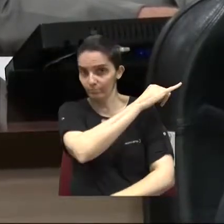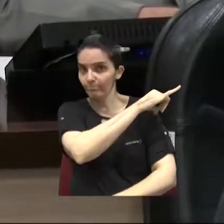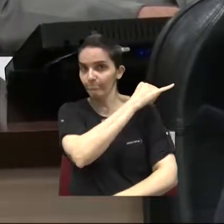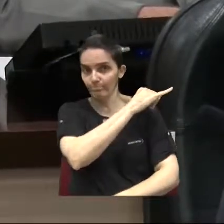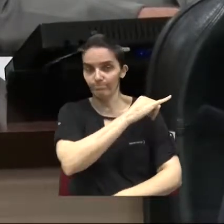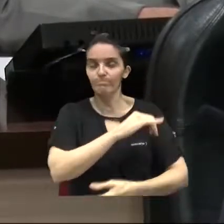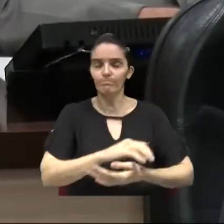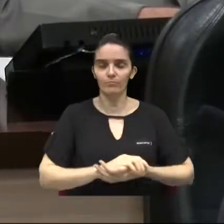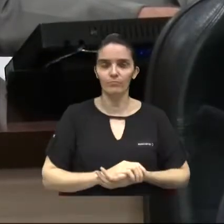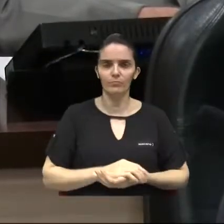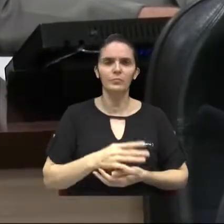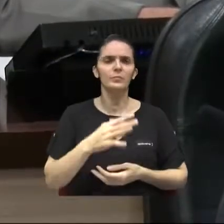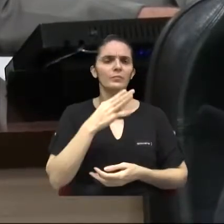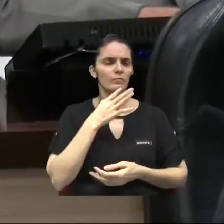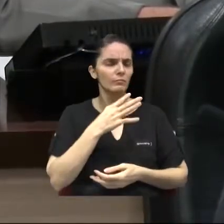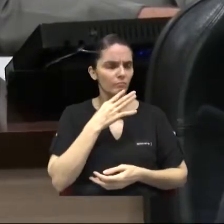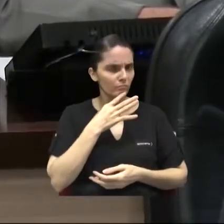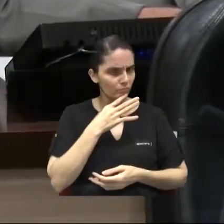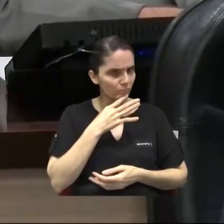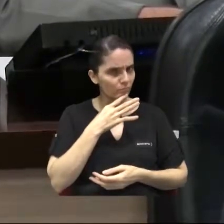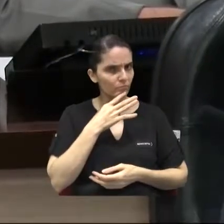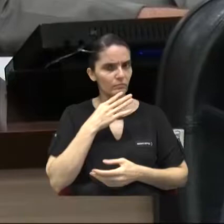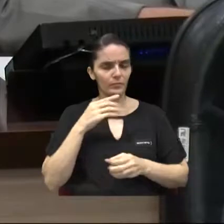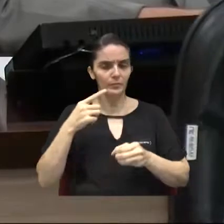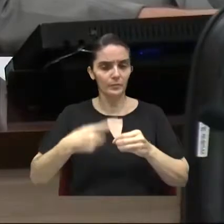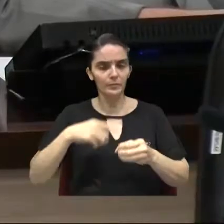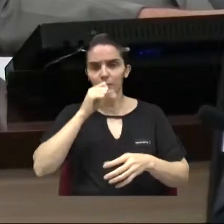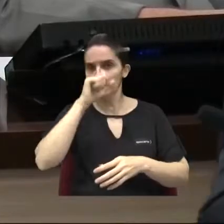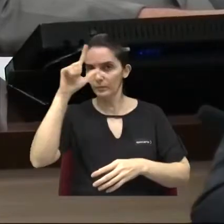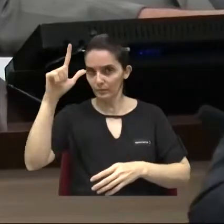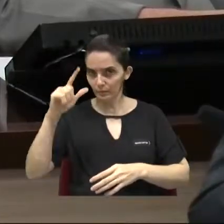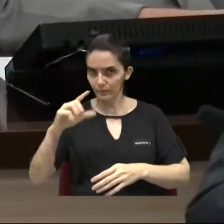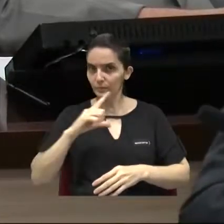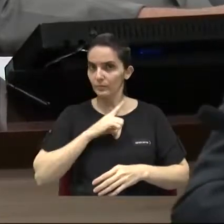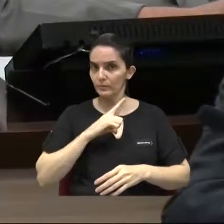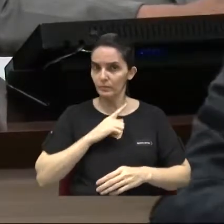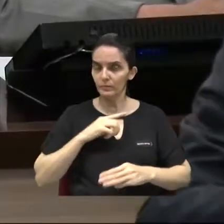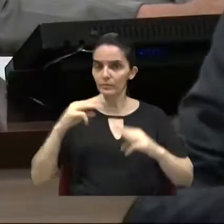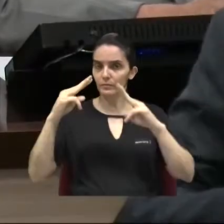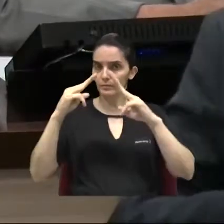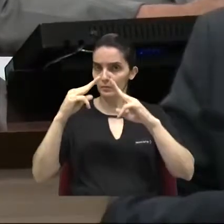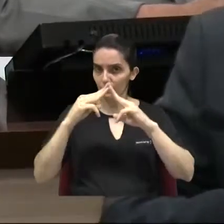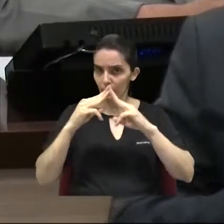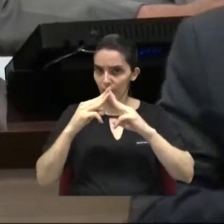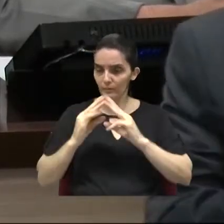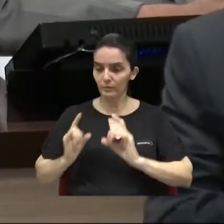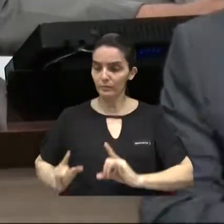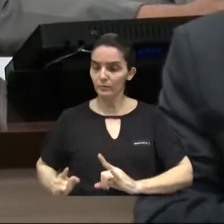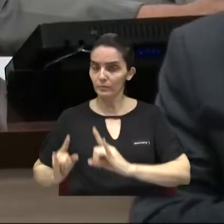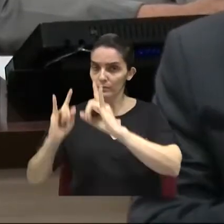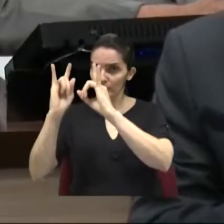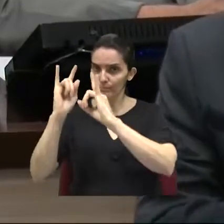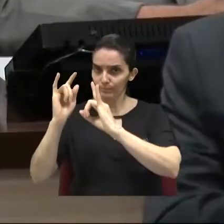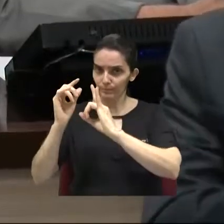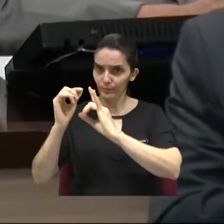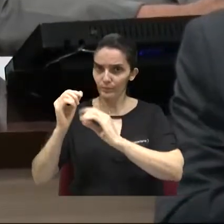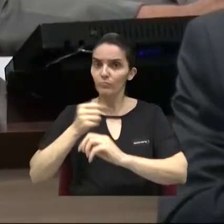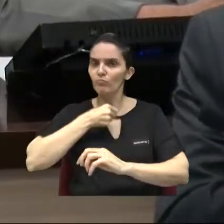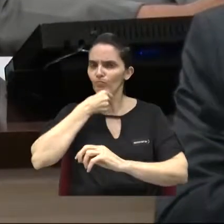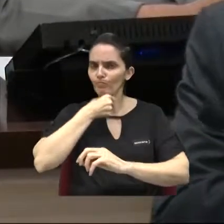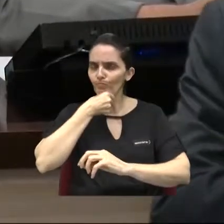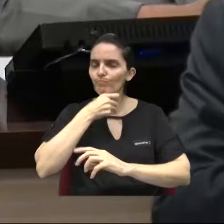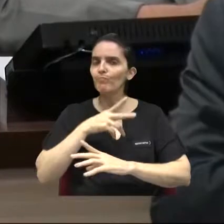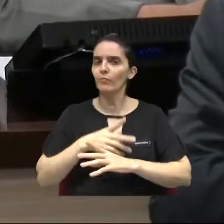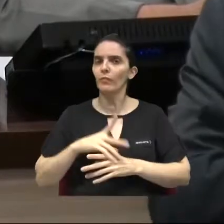os museus de Limeira estão instalados em prédios bastante antigos, tombados, e que dificulta